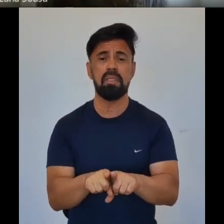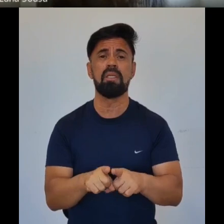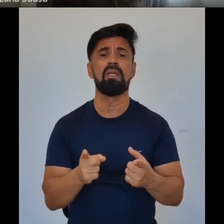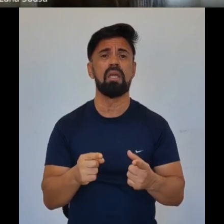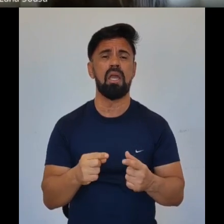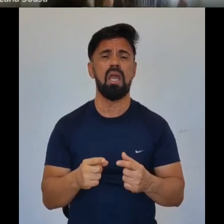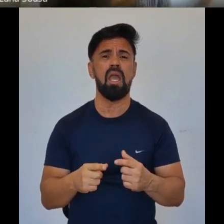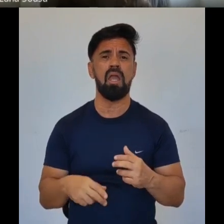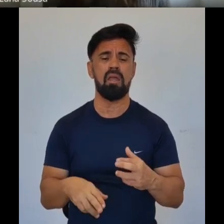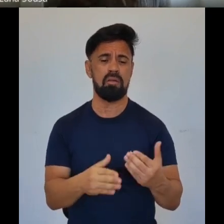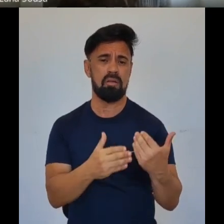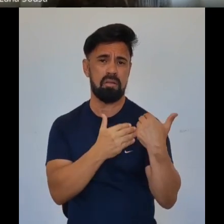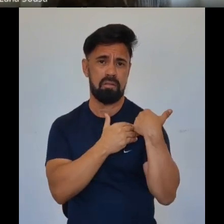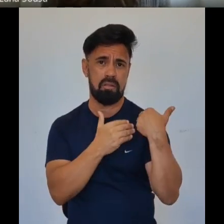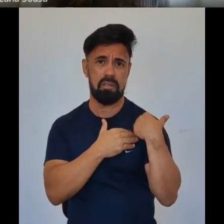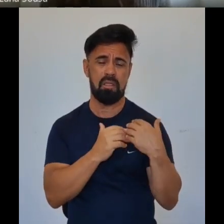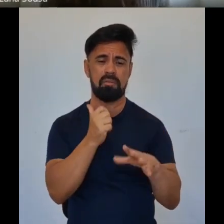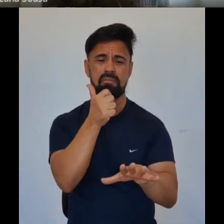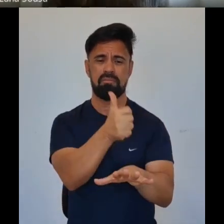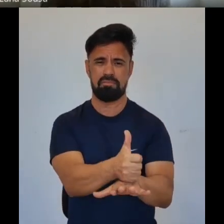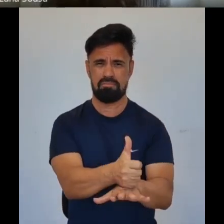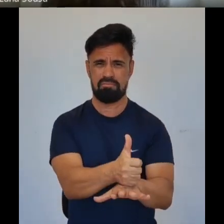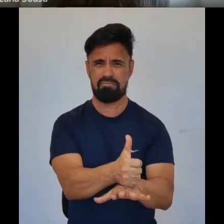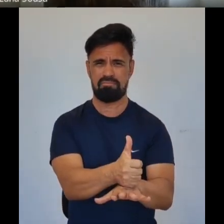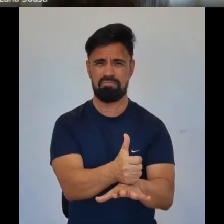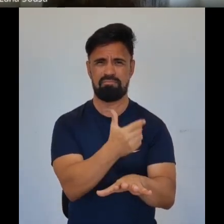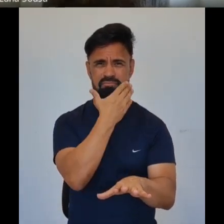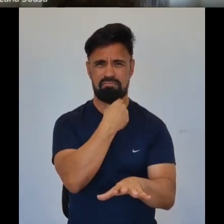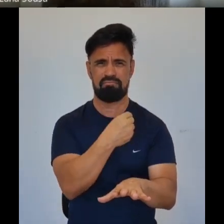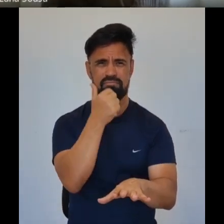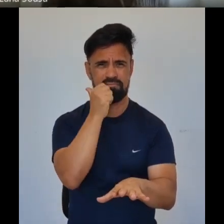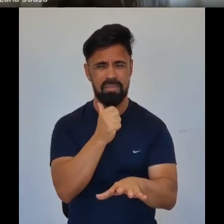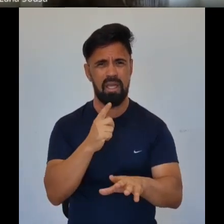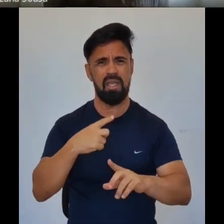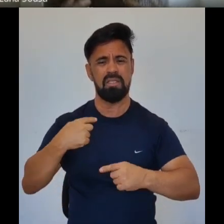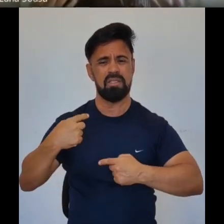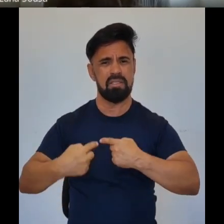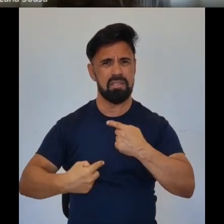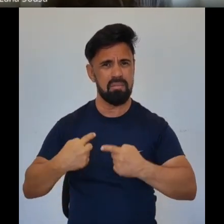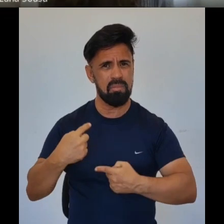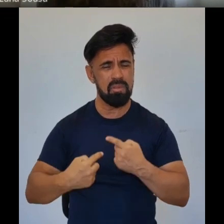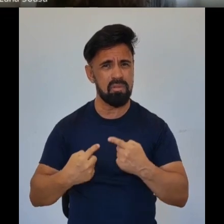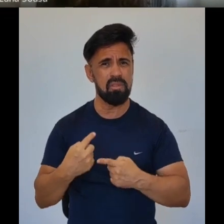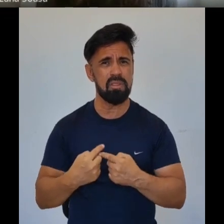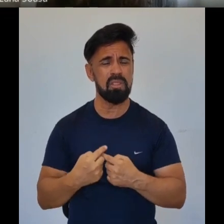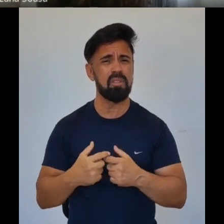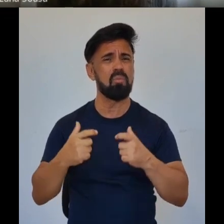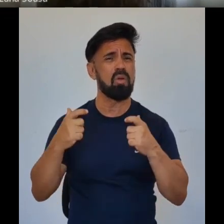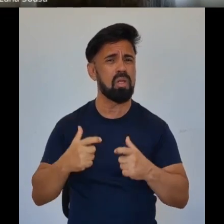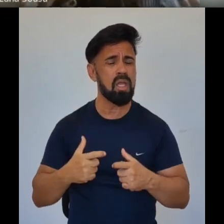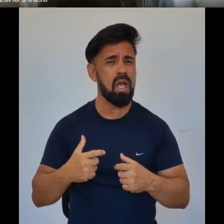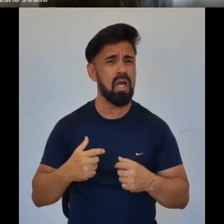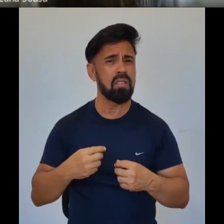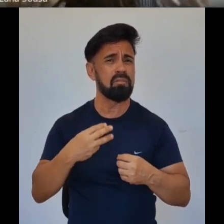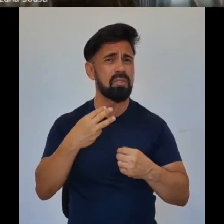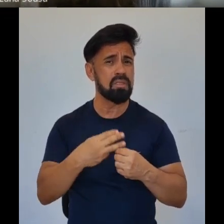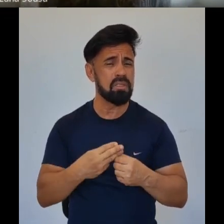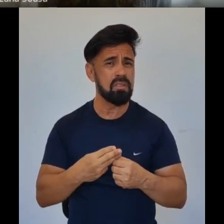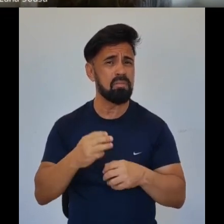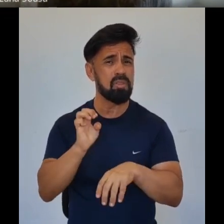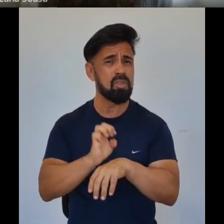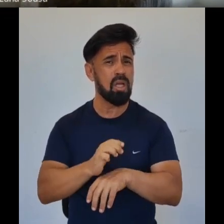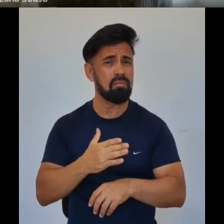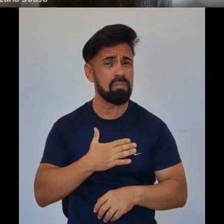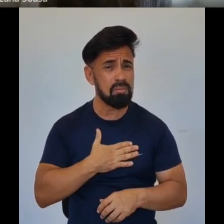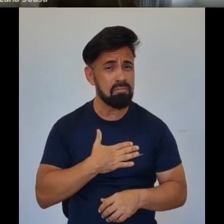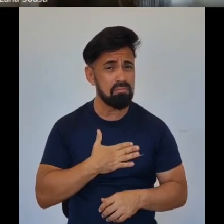também é de atribuição dos conselheiros e conselheiras de saúde. Essa política tem sido implementada no meu território, no meu município, no meu